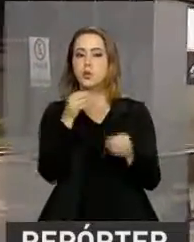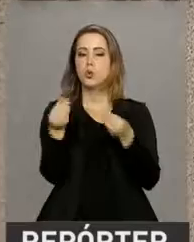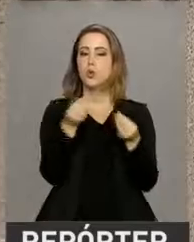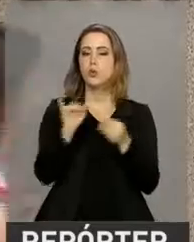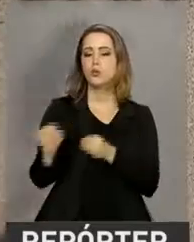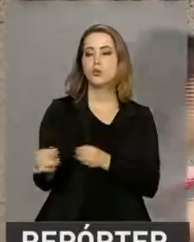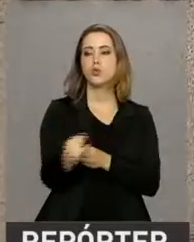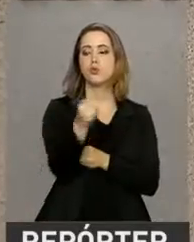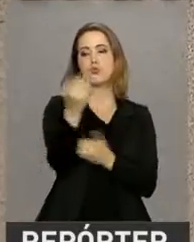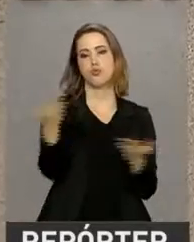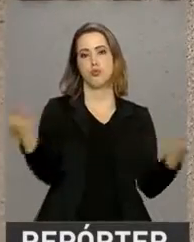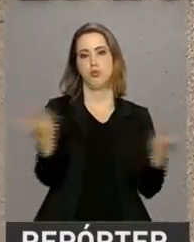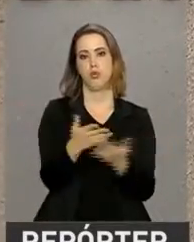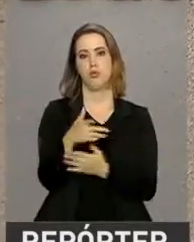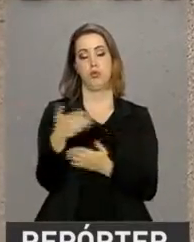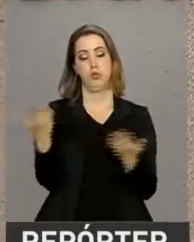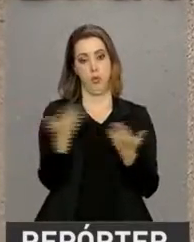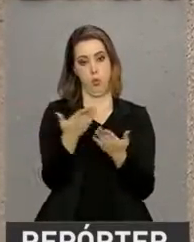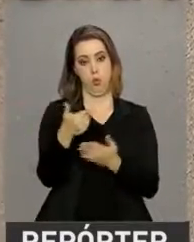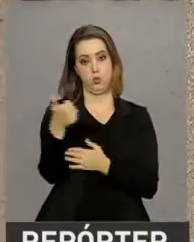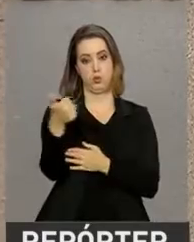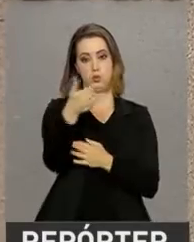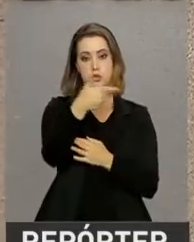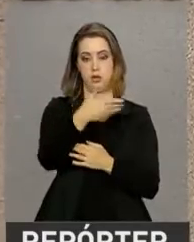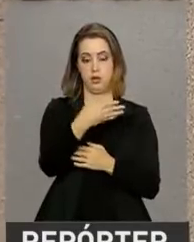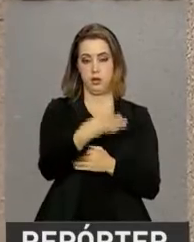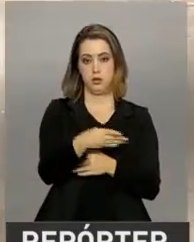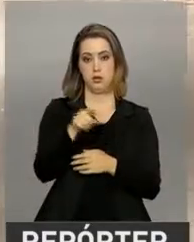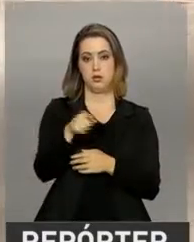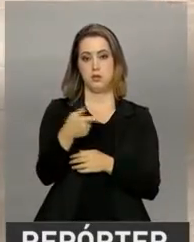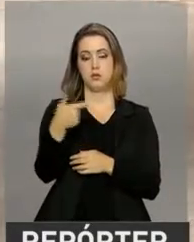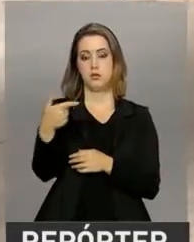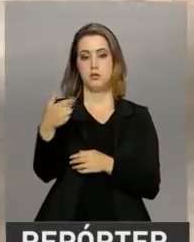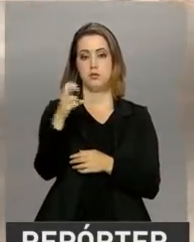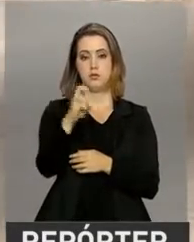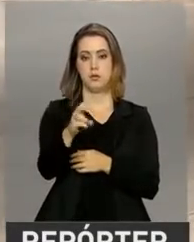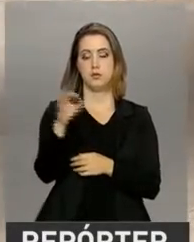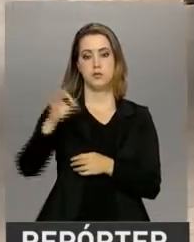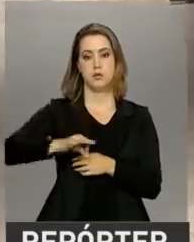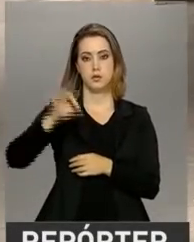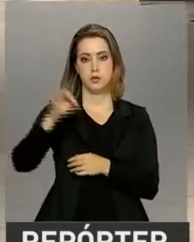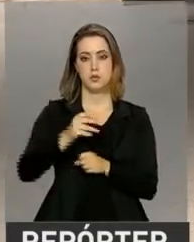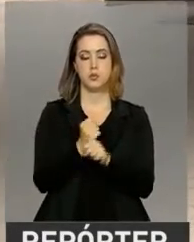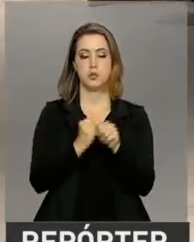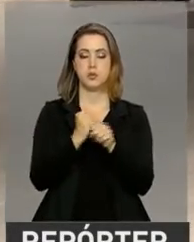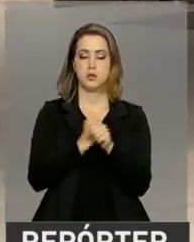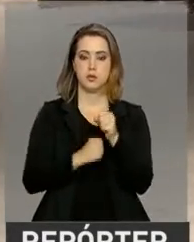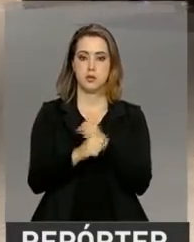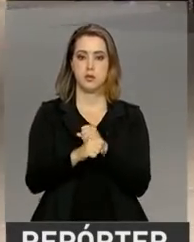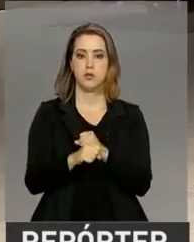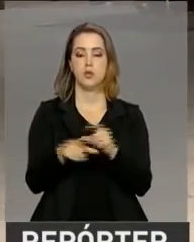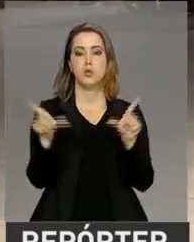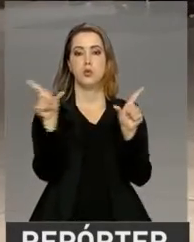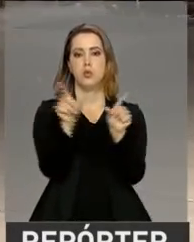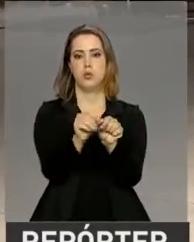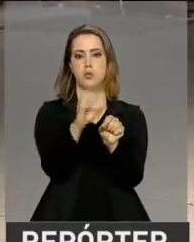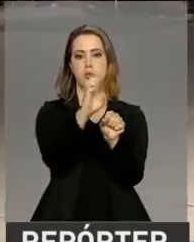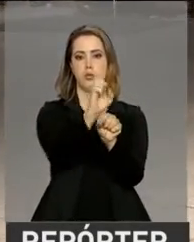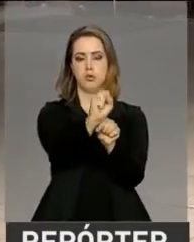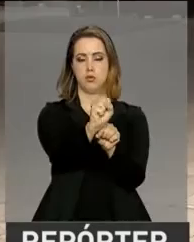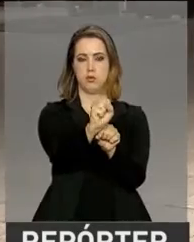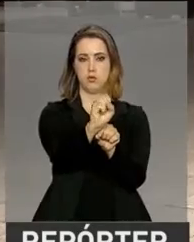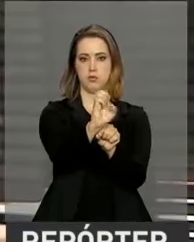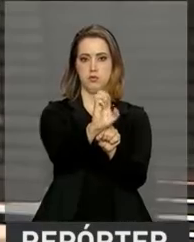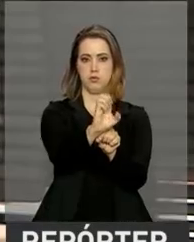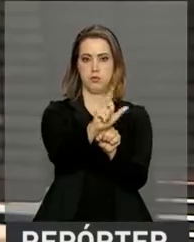juros atualmente em 14,25 por cento ao ano chamada selic a taxa serve como uma orientação para